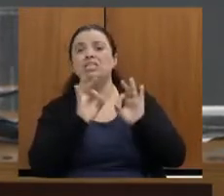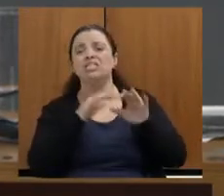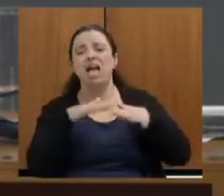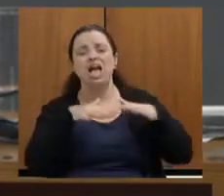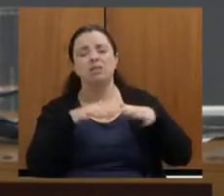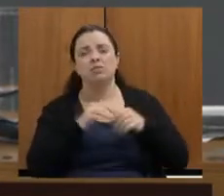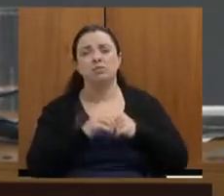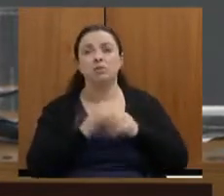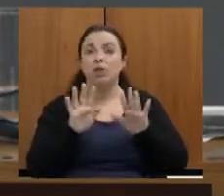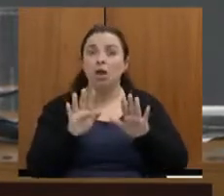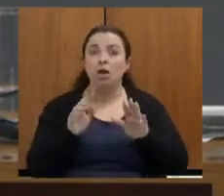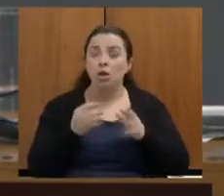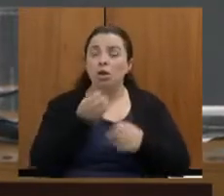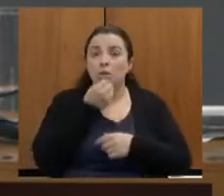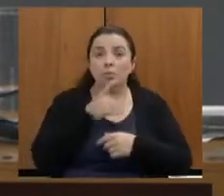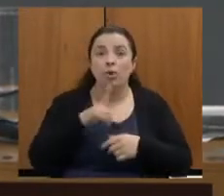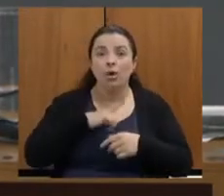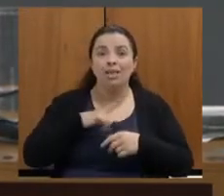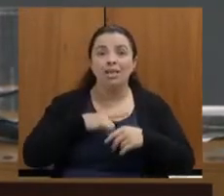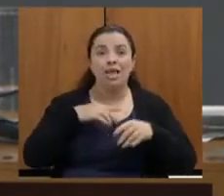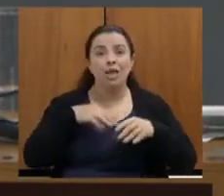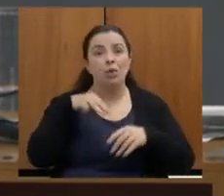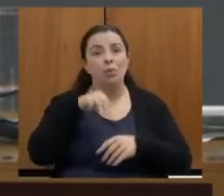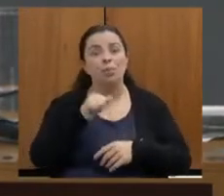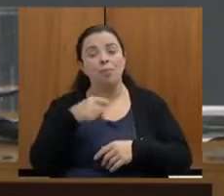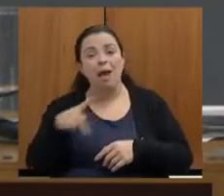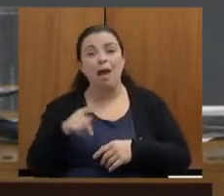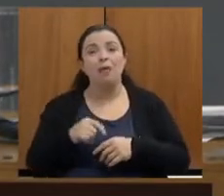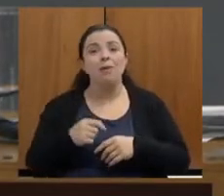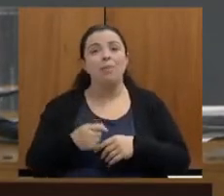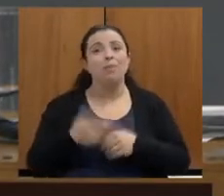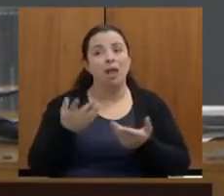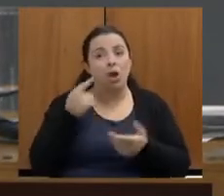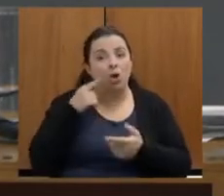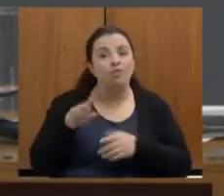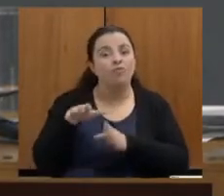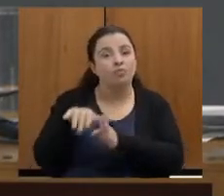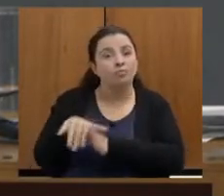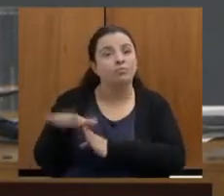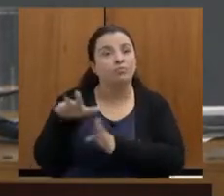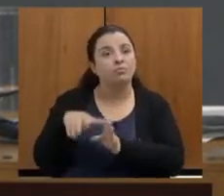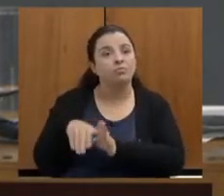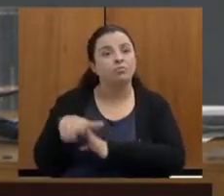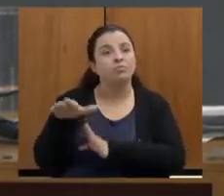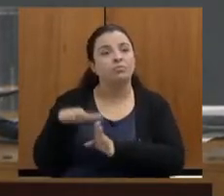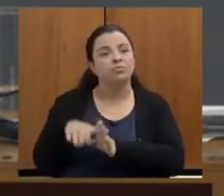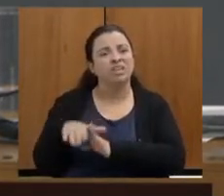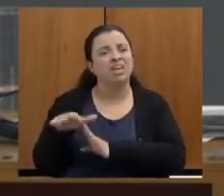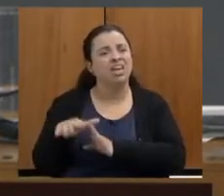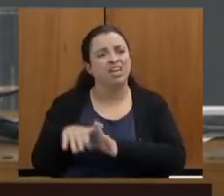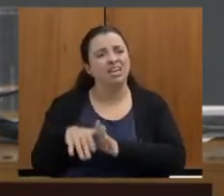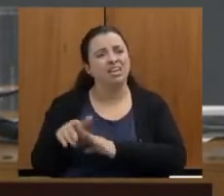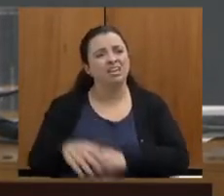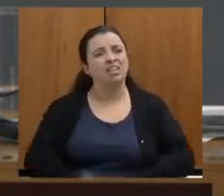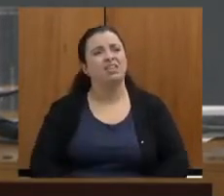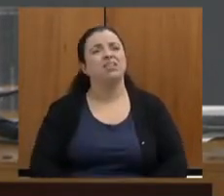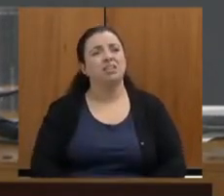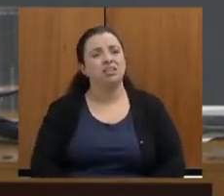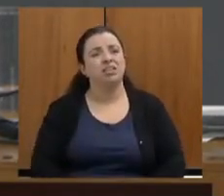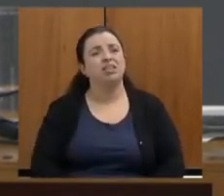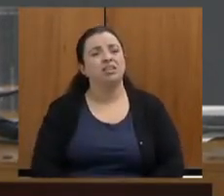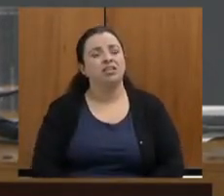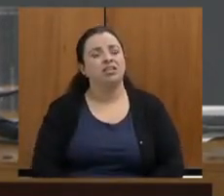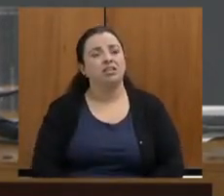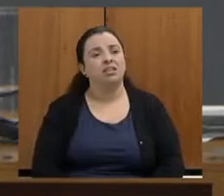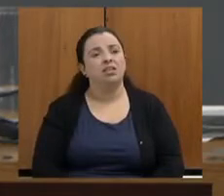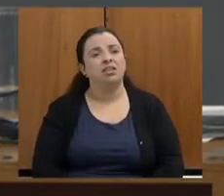movimentos organizados que organiza para escutar e levar as notificações assim como a cartas e outros assim como as entidades que deveriam